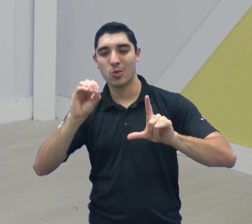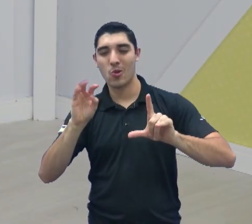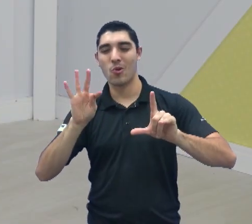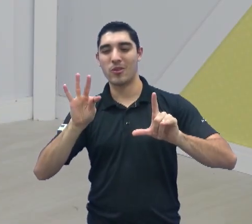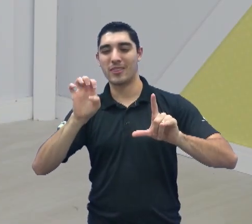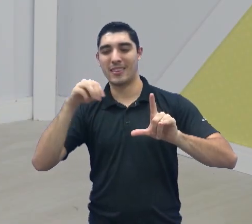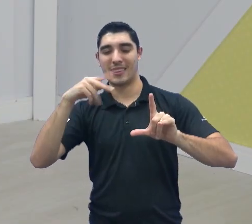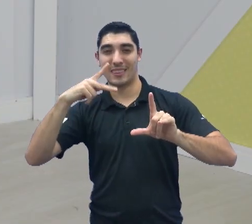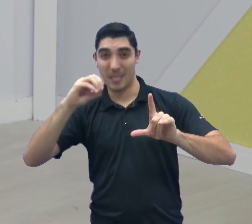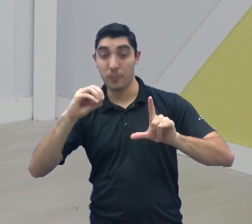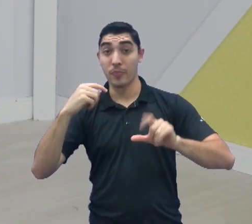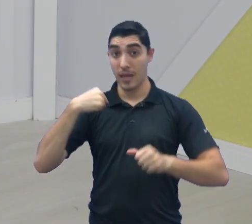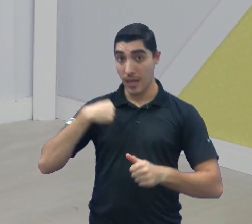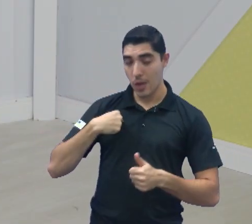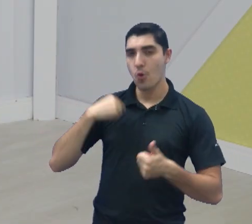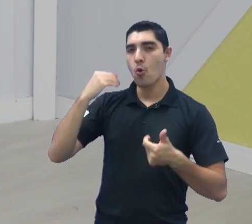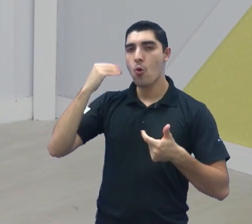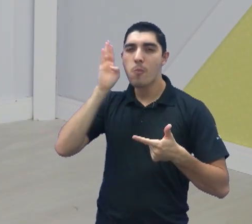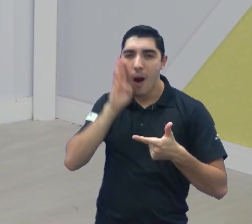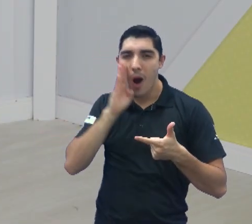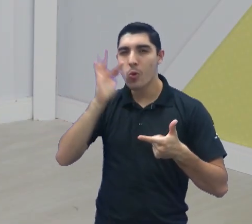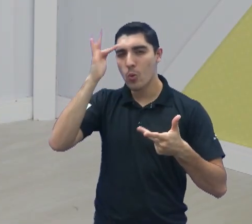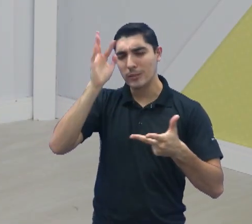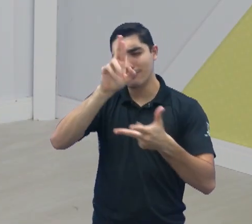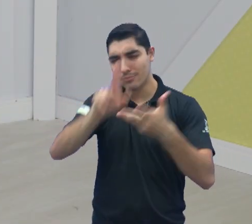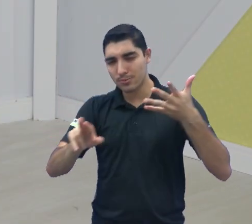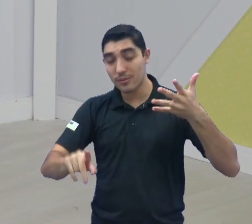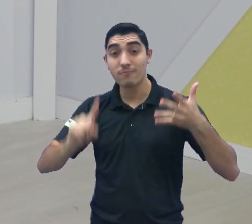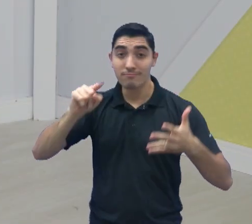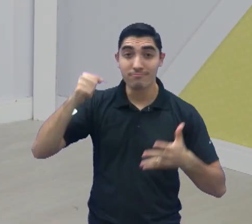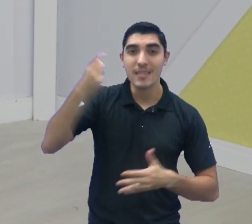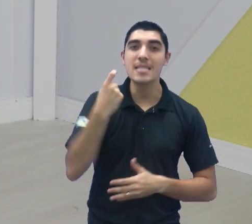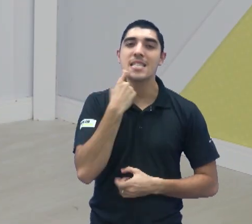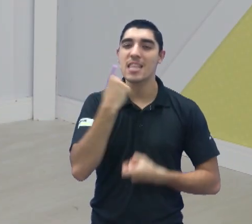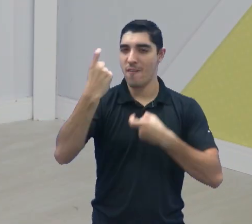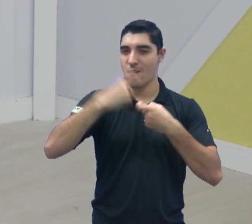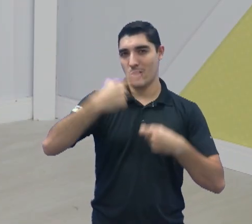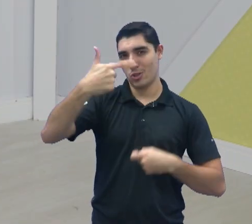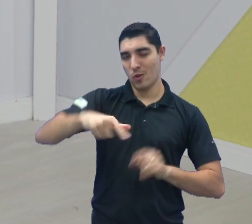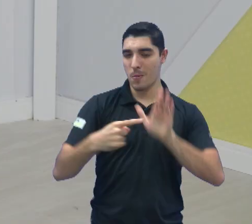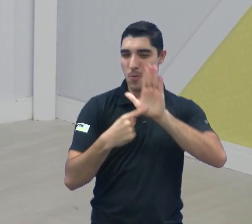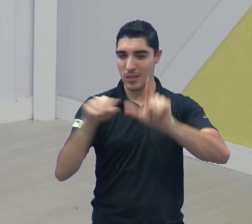gente volta na sexta-feira para fechar a semana com muito esporte para você da nossa